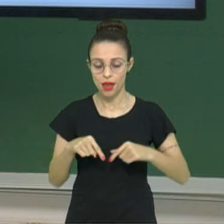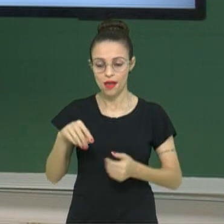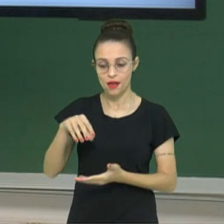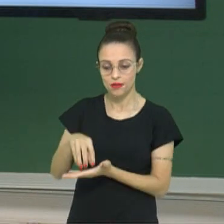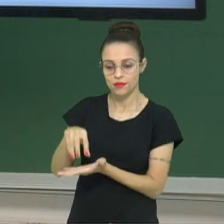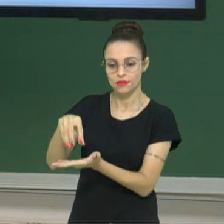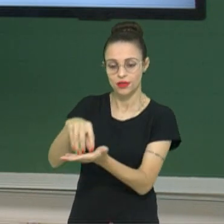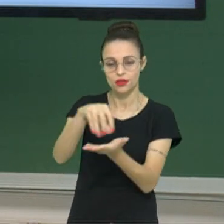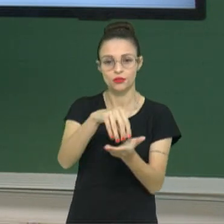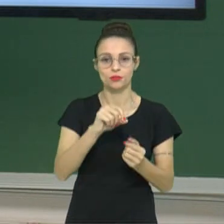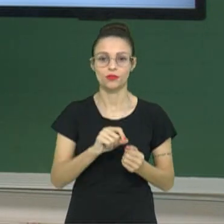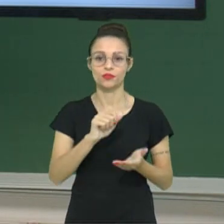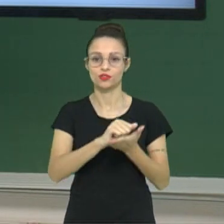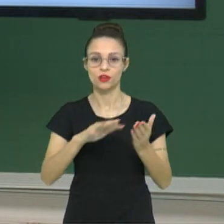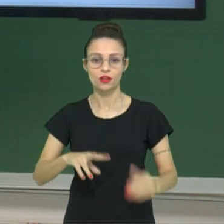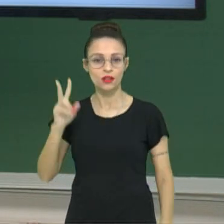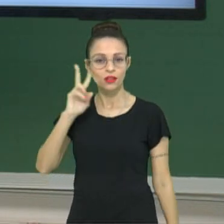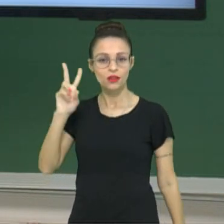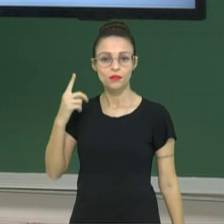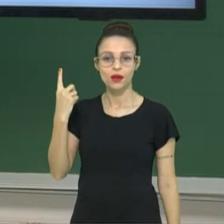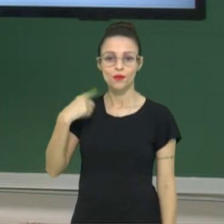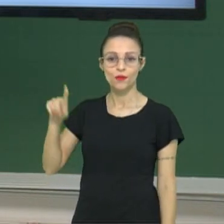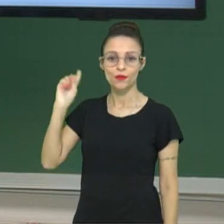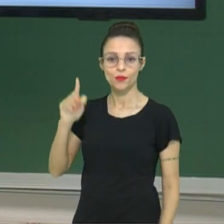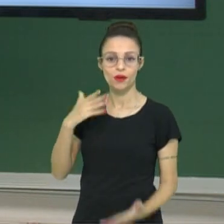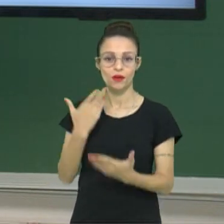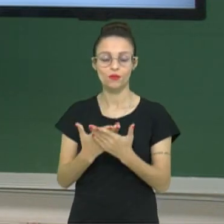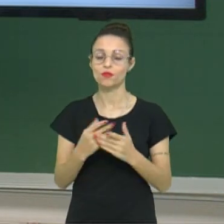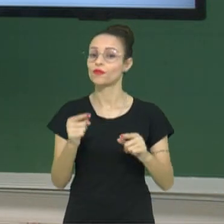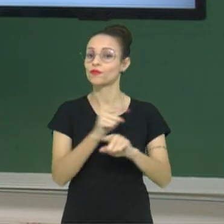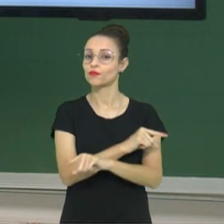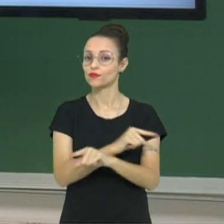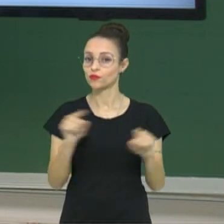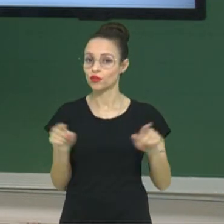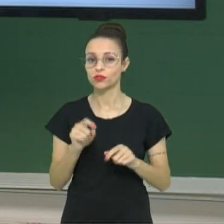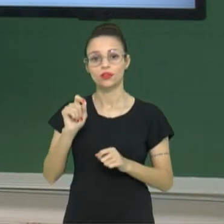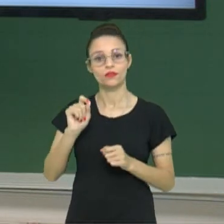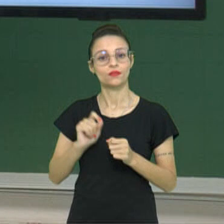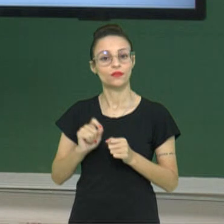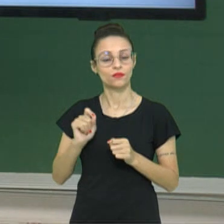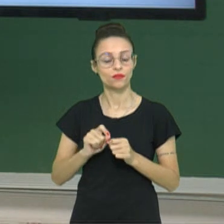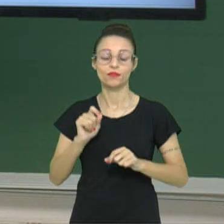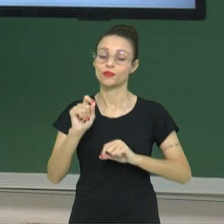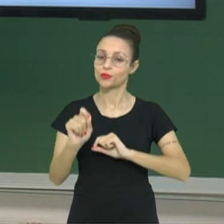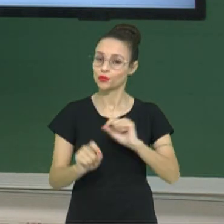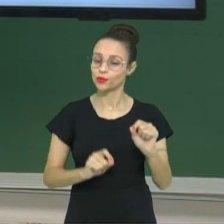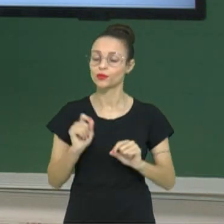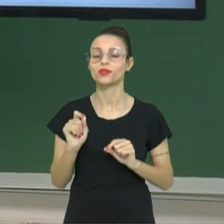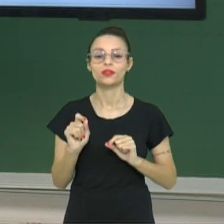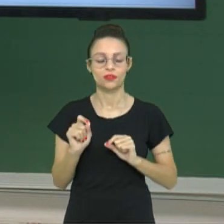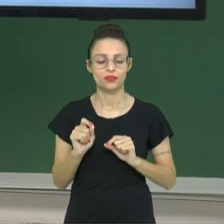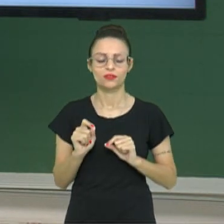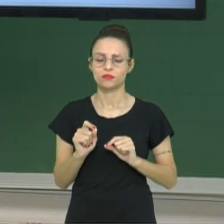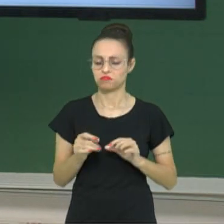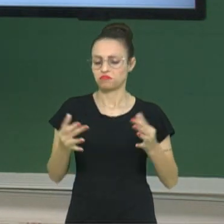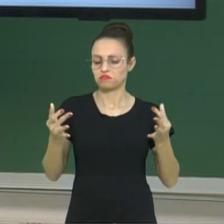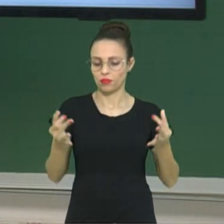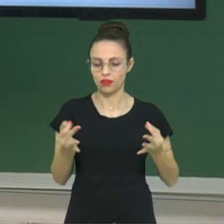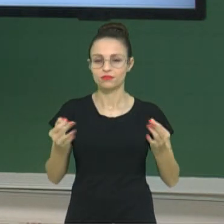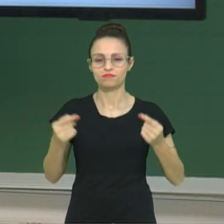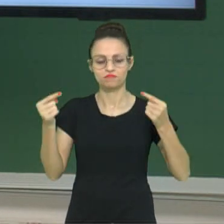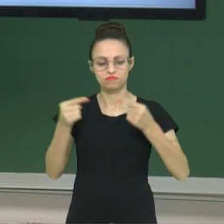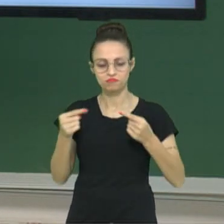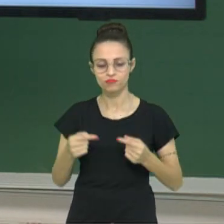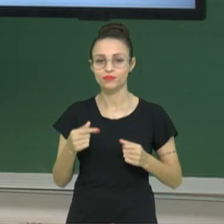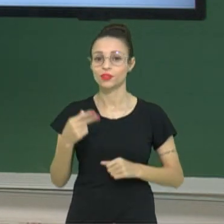né, que na aula passada você elaborou, né, fez com muito capricho, né,